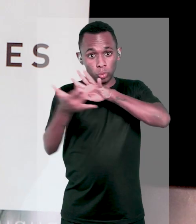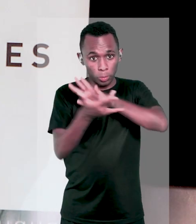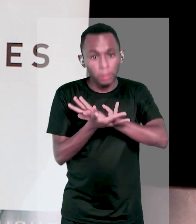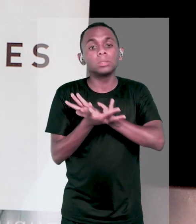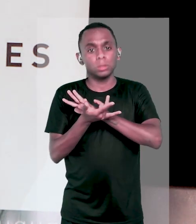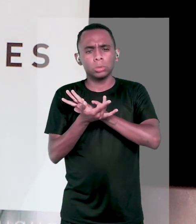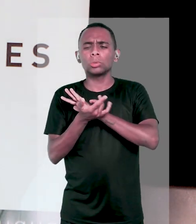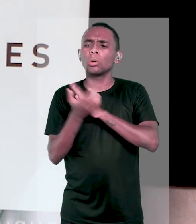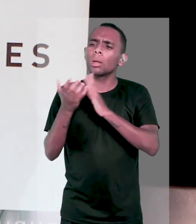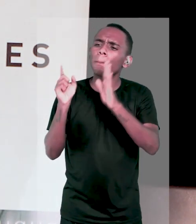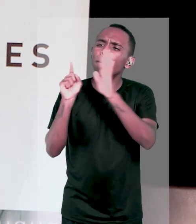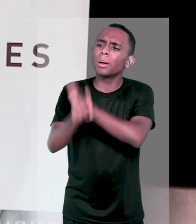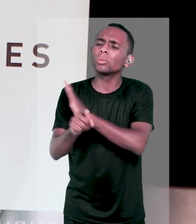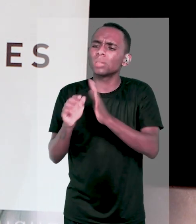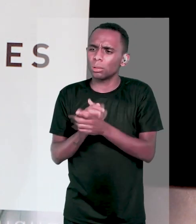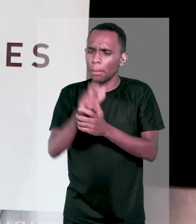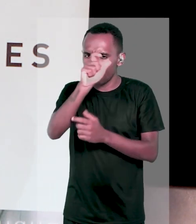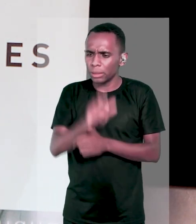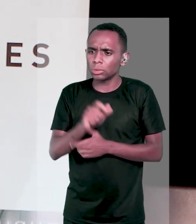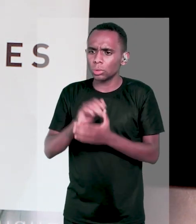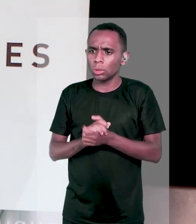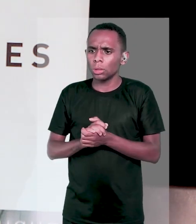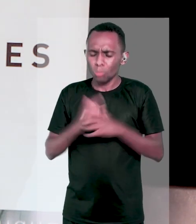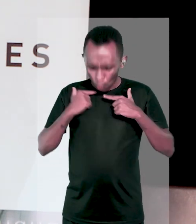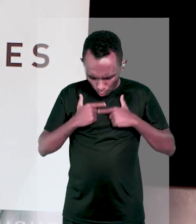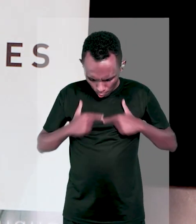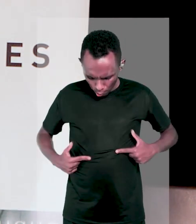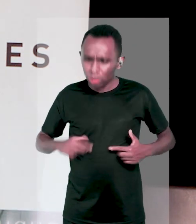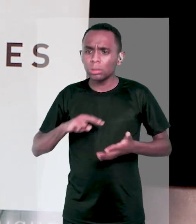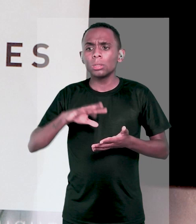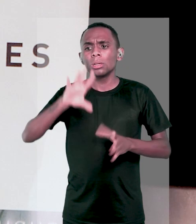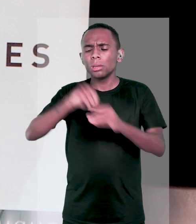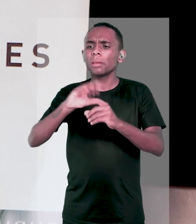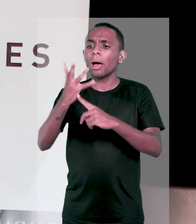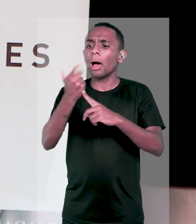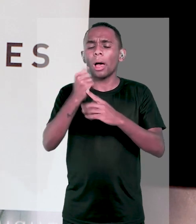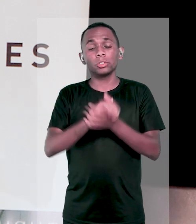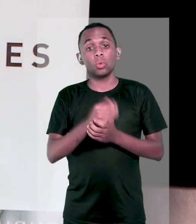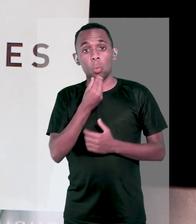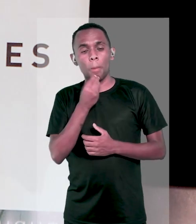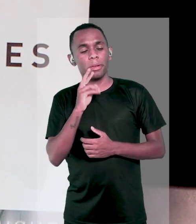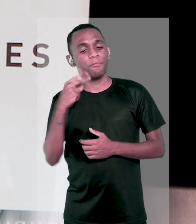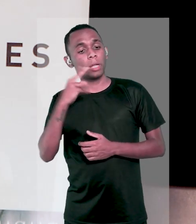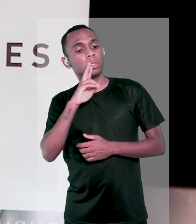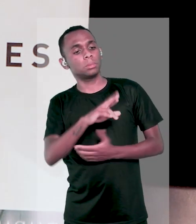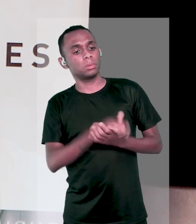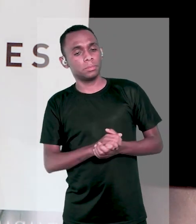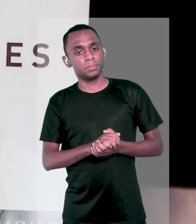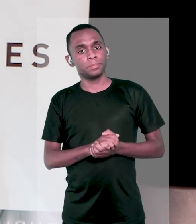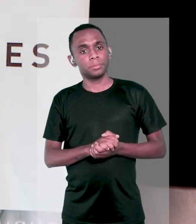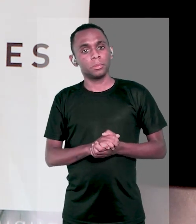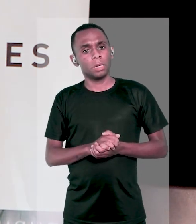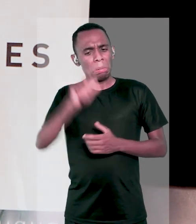que buscam visões críticas sobre o corpo elas demonstram o quanto o corpo humano é marcado